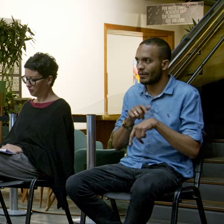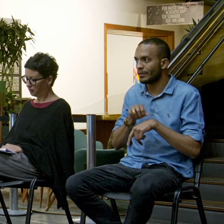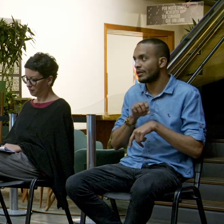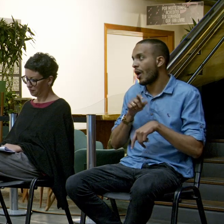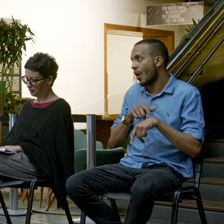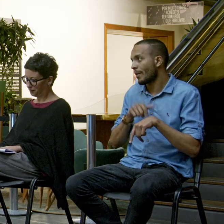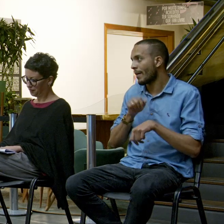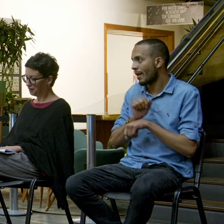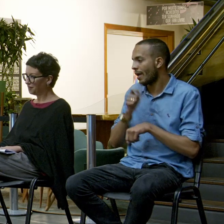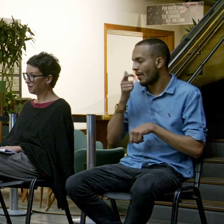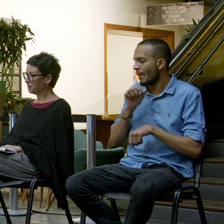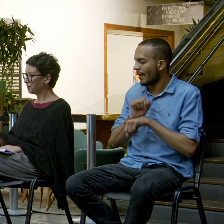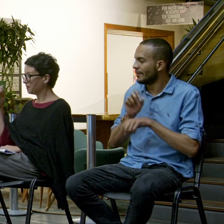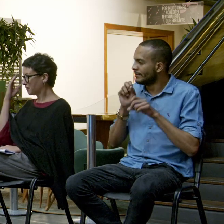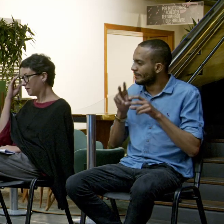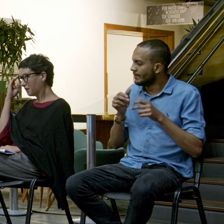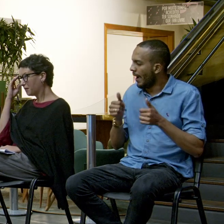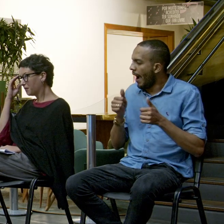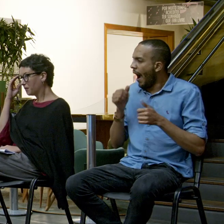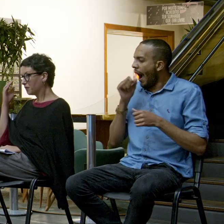parar, eu paro. Acho que pode ser mais fácil.